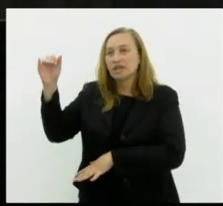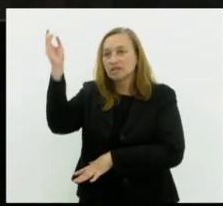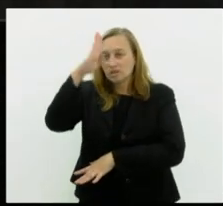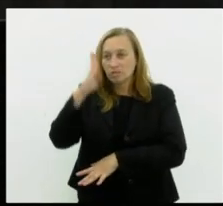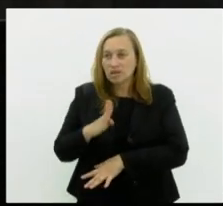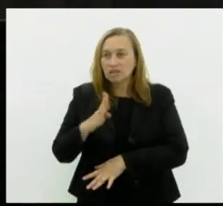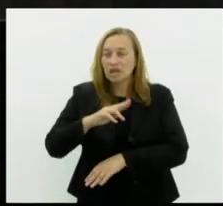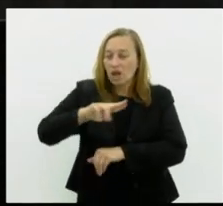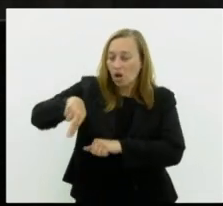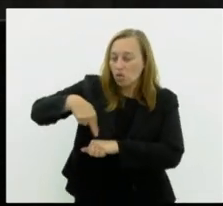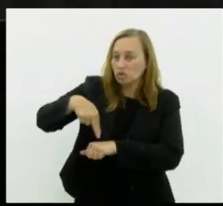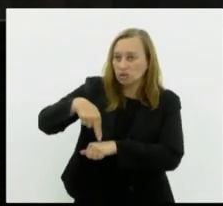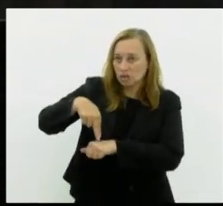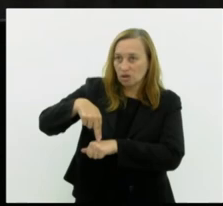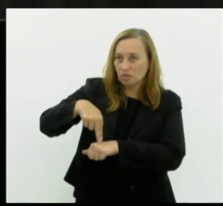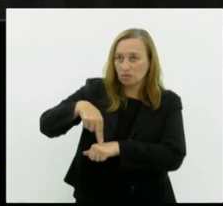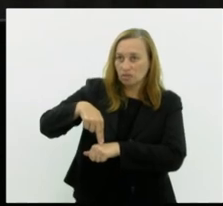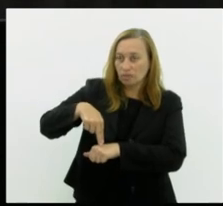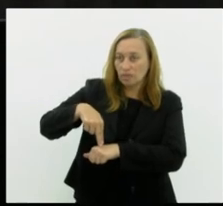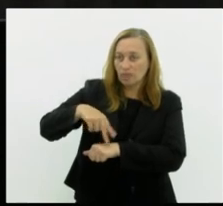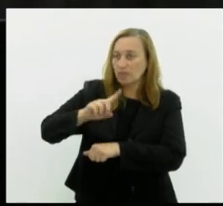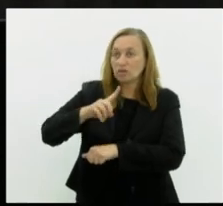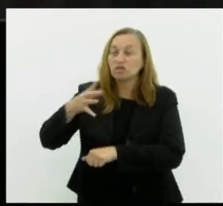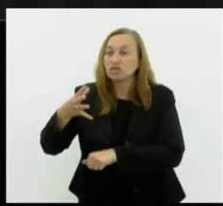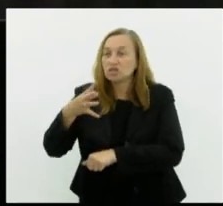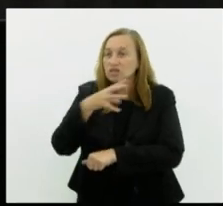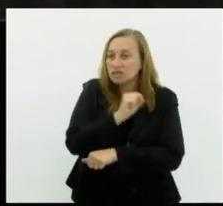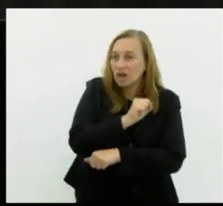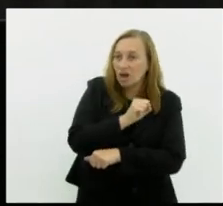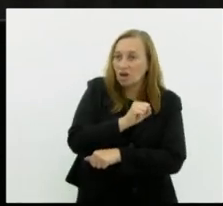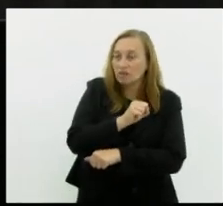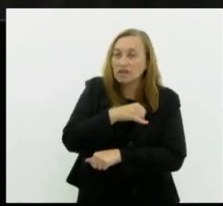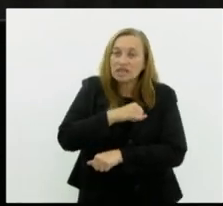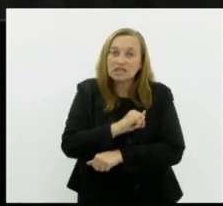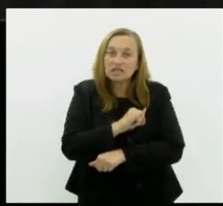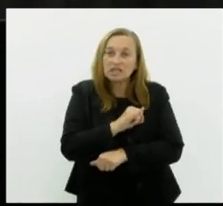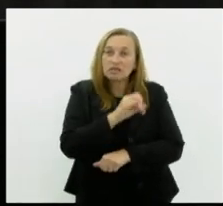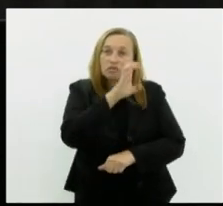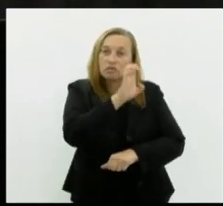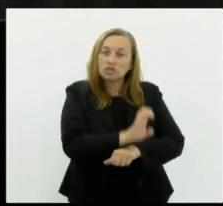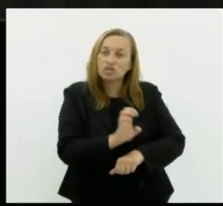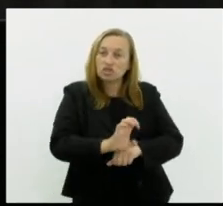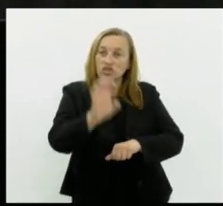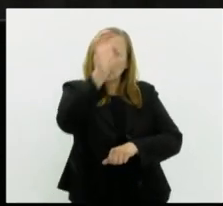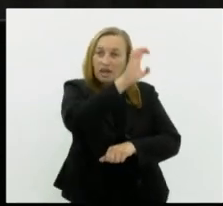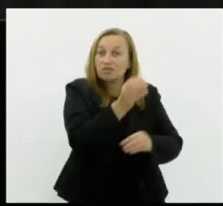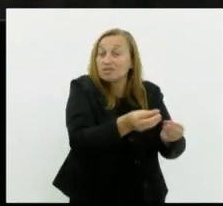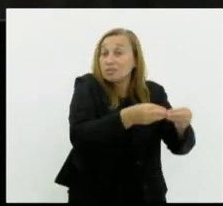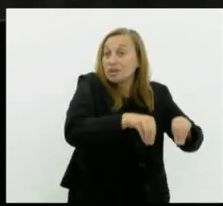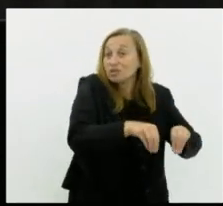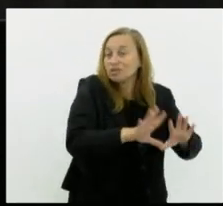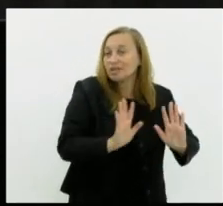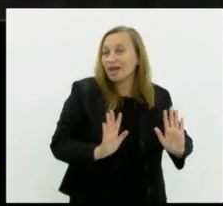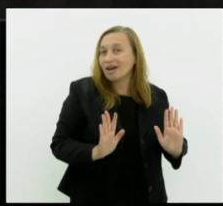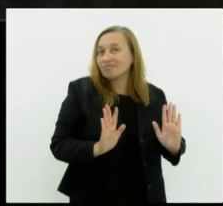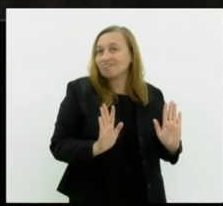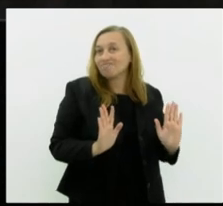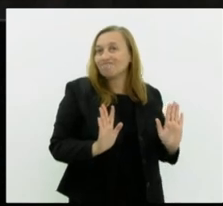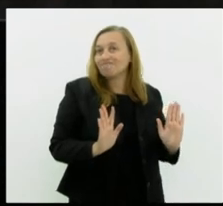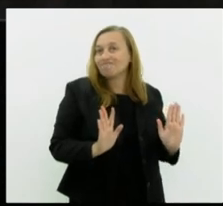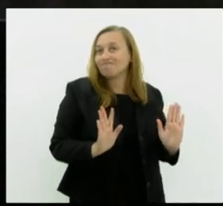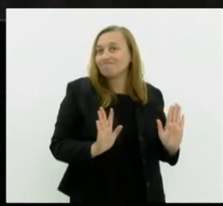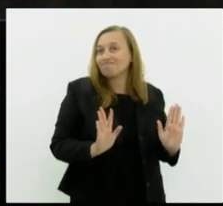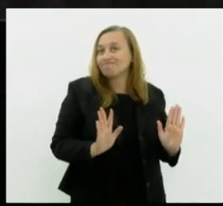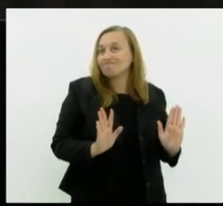a União não se salva se os estados forem à garra, falirem.